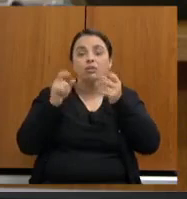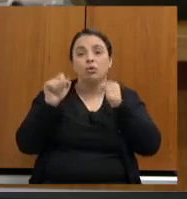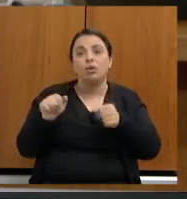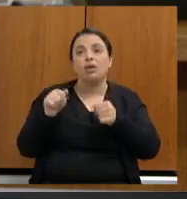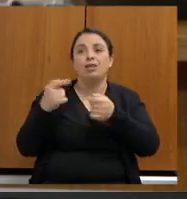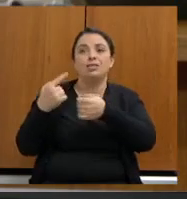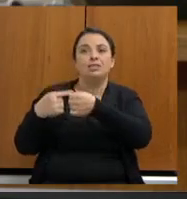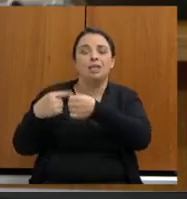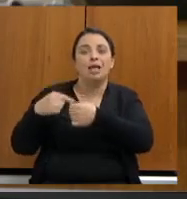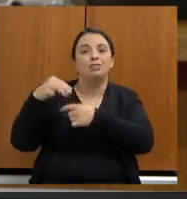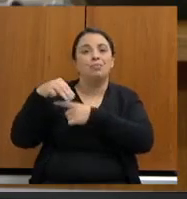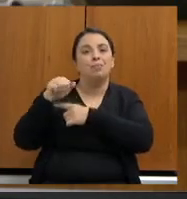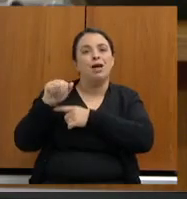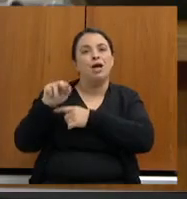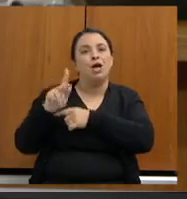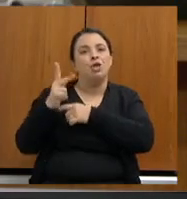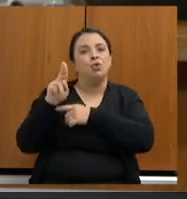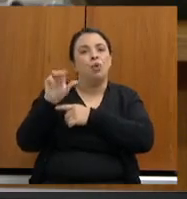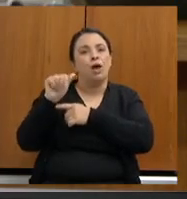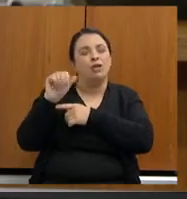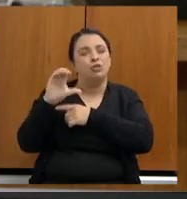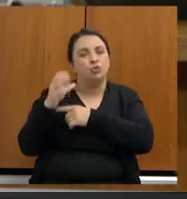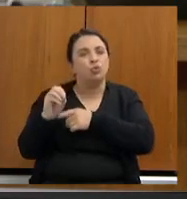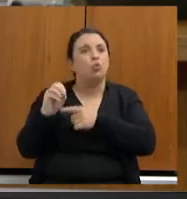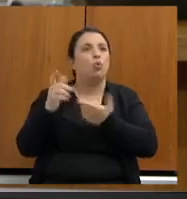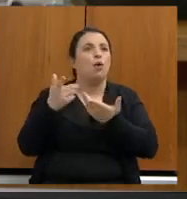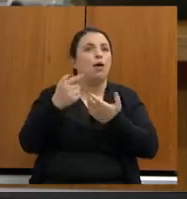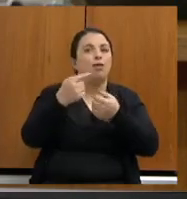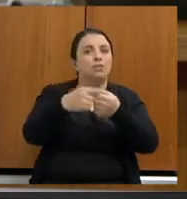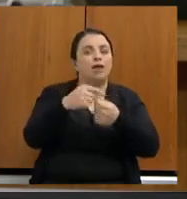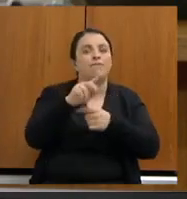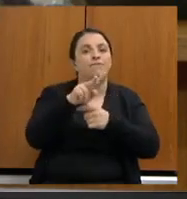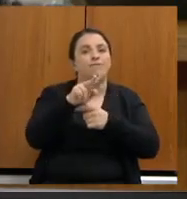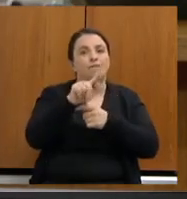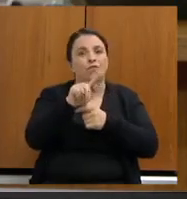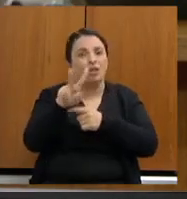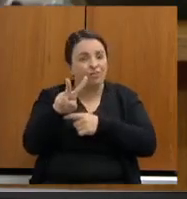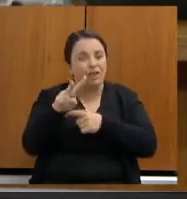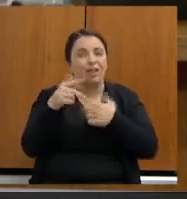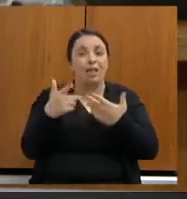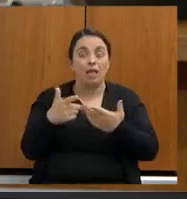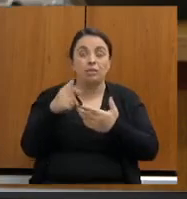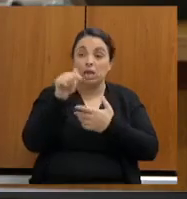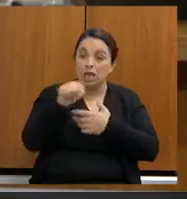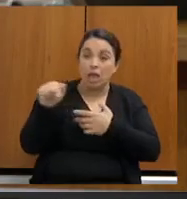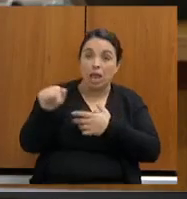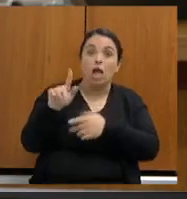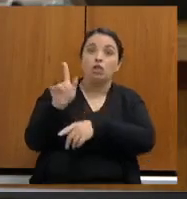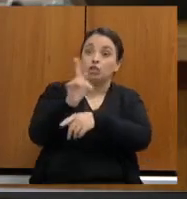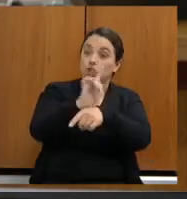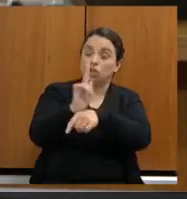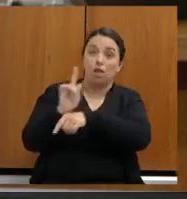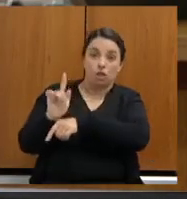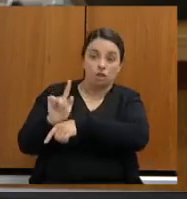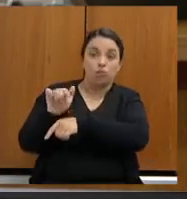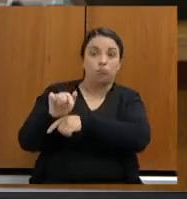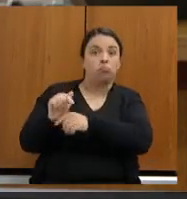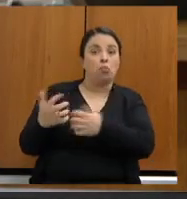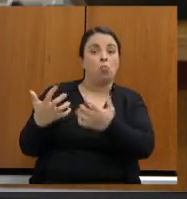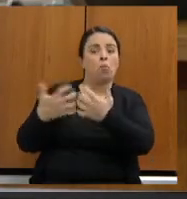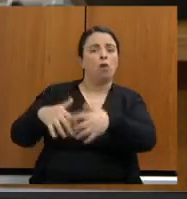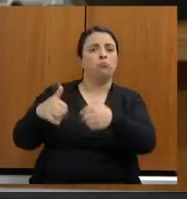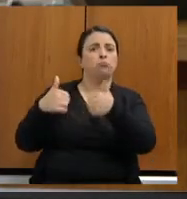Valadares começar com o chefe de departamentos Delegados regionais porque onde a gestão funciona Quero